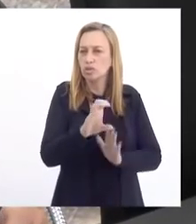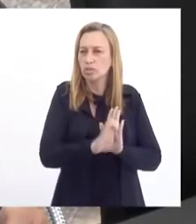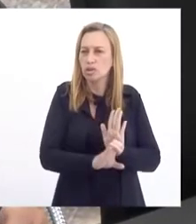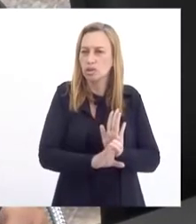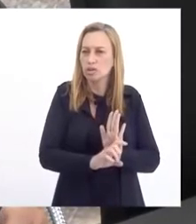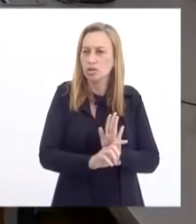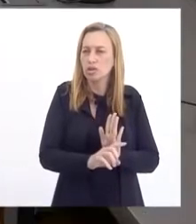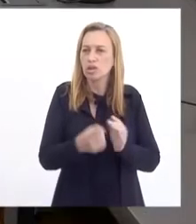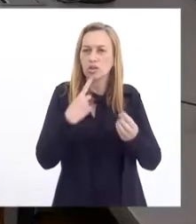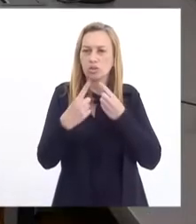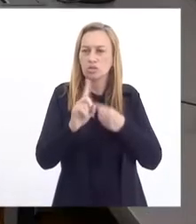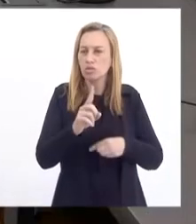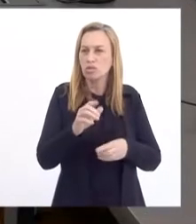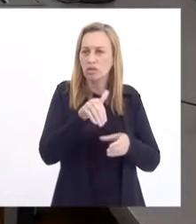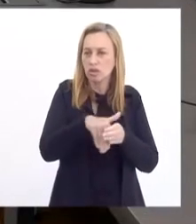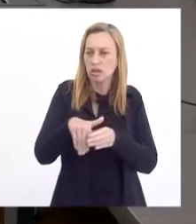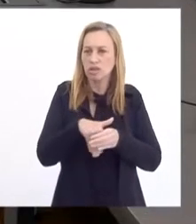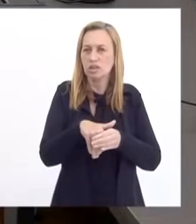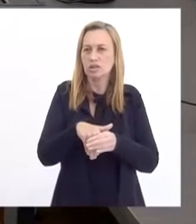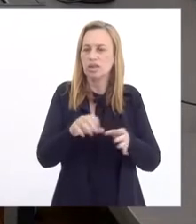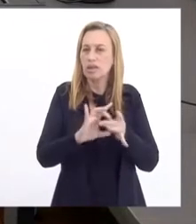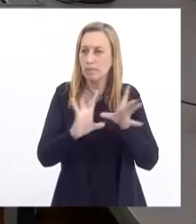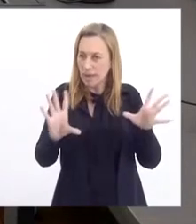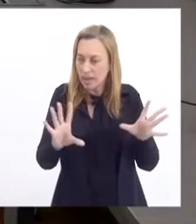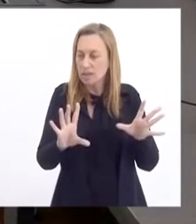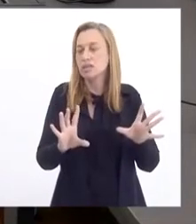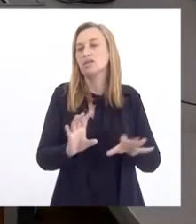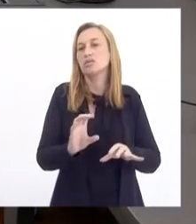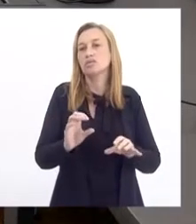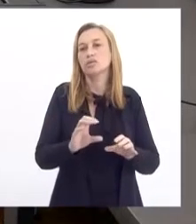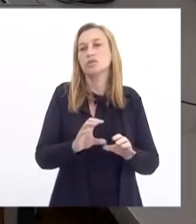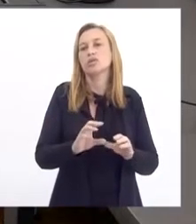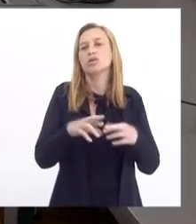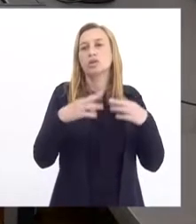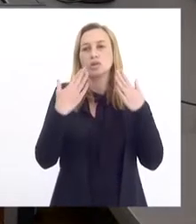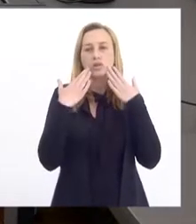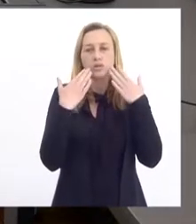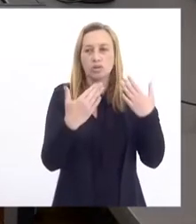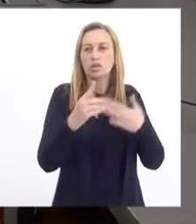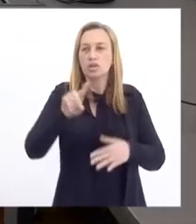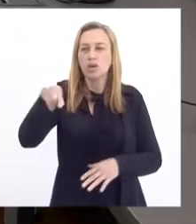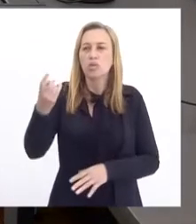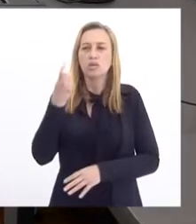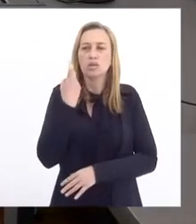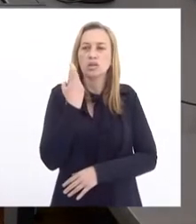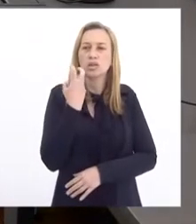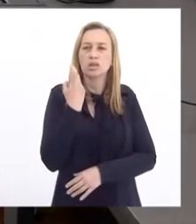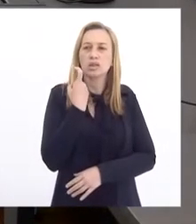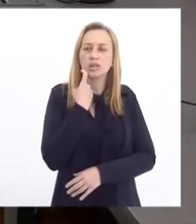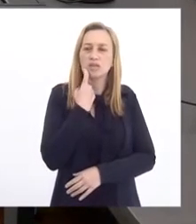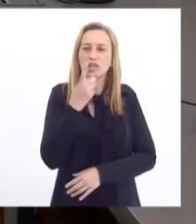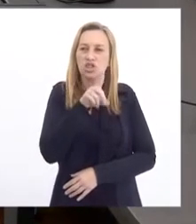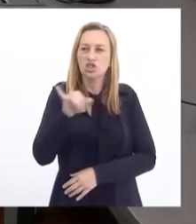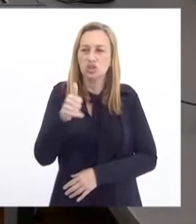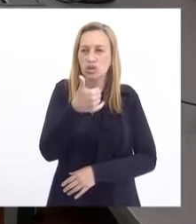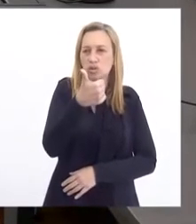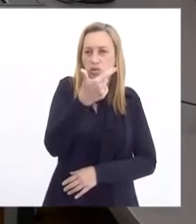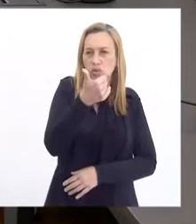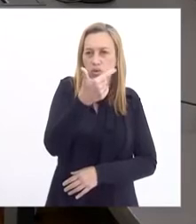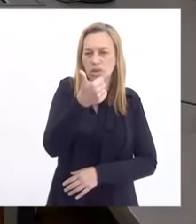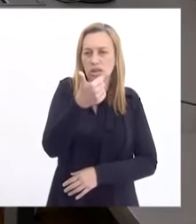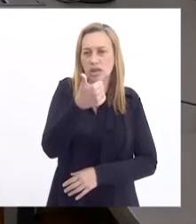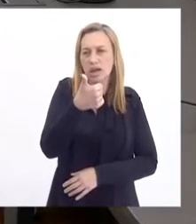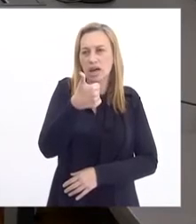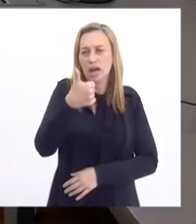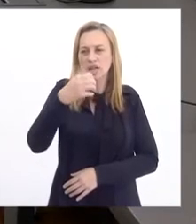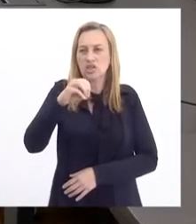não é discussão e votação. Deliberação de audiência pública. Seria na próxima sexta-feira, dia 12, agora às 10 da manhã,